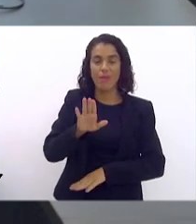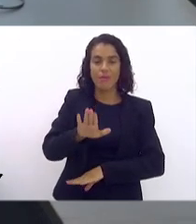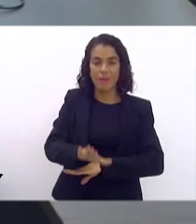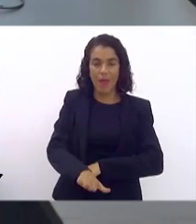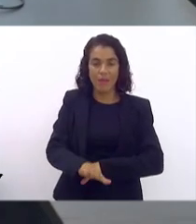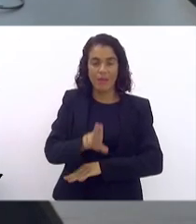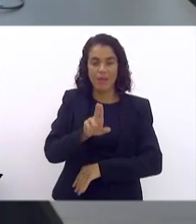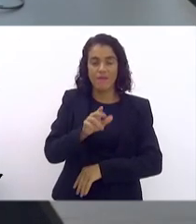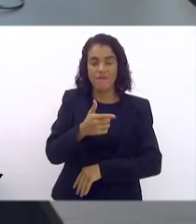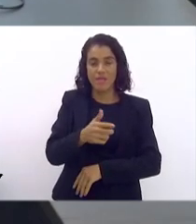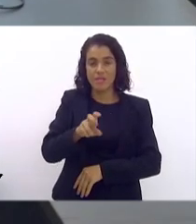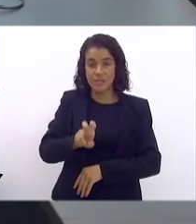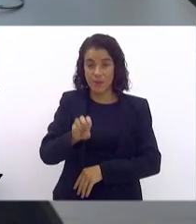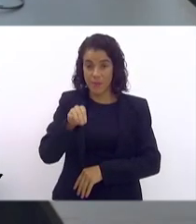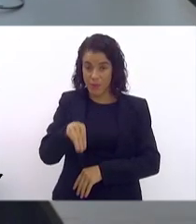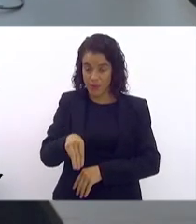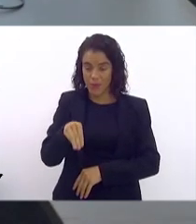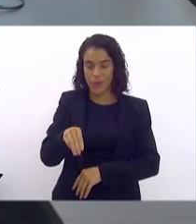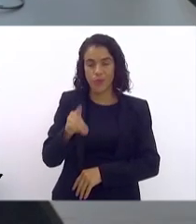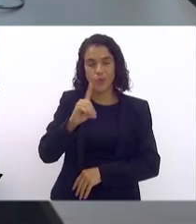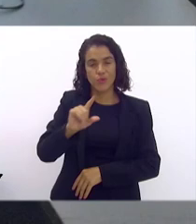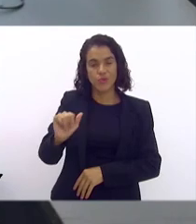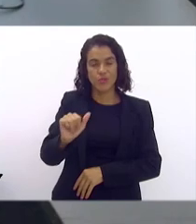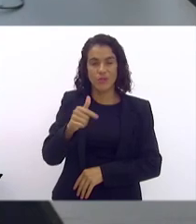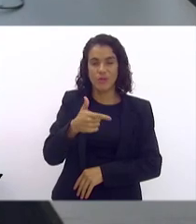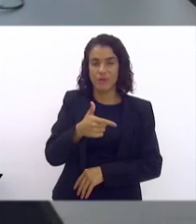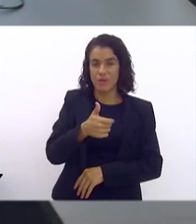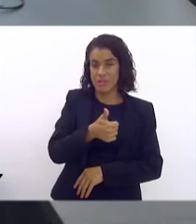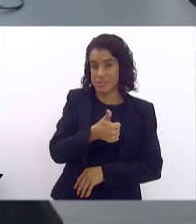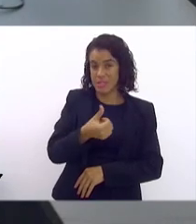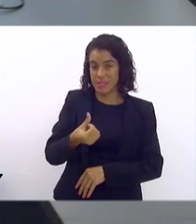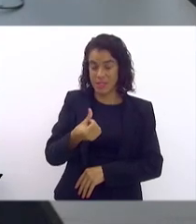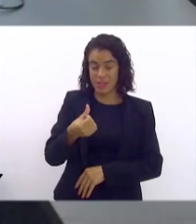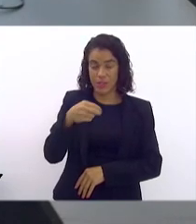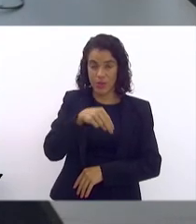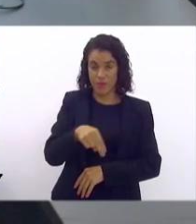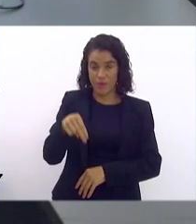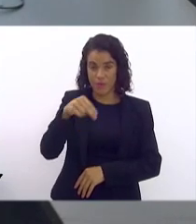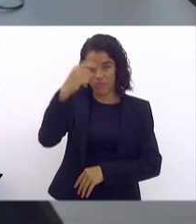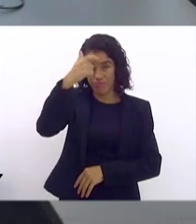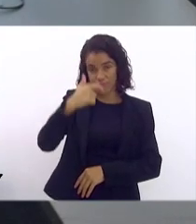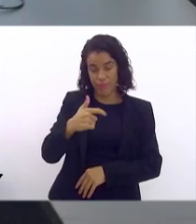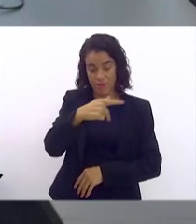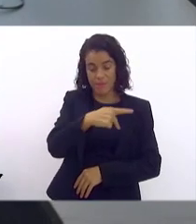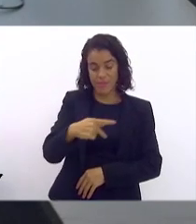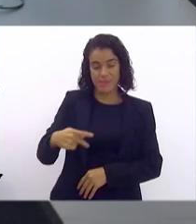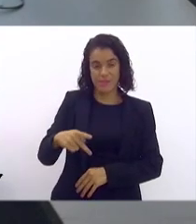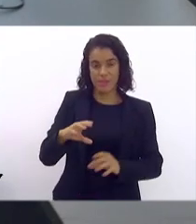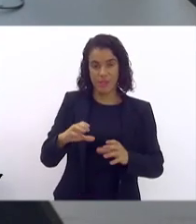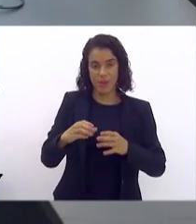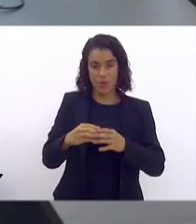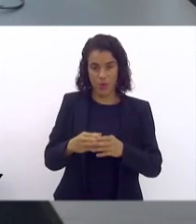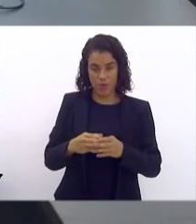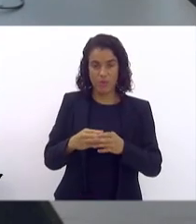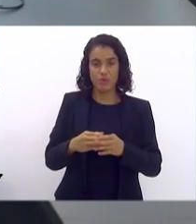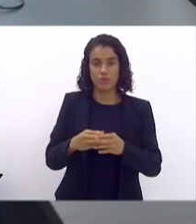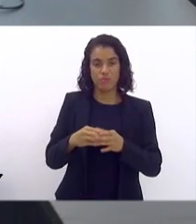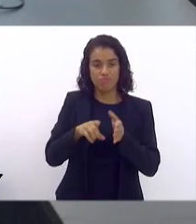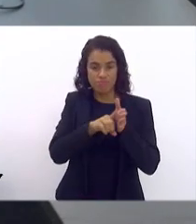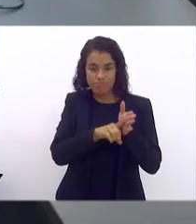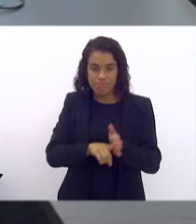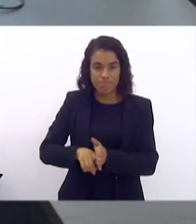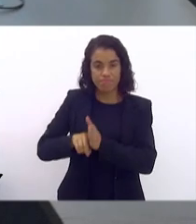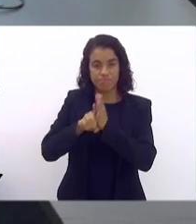13:25 do dia 16 de novembro de 2023 na condição de Presidenta da comissão parlamentar de inquérito